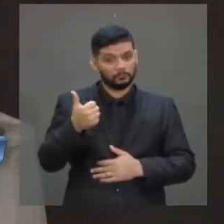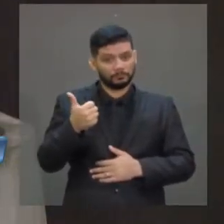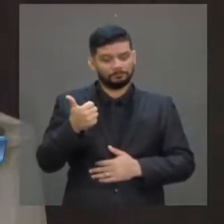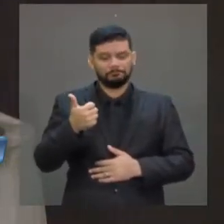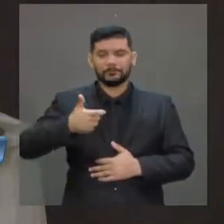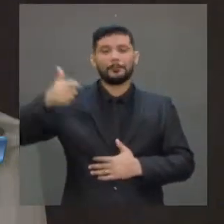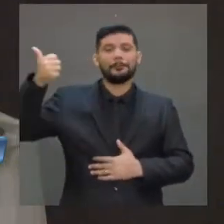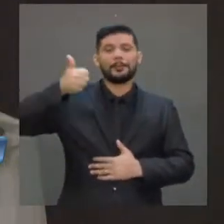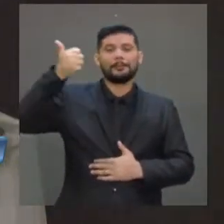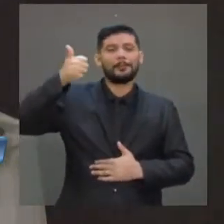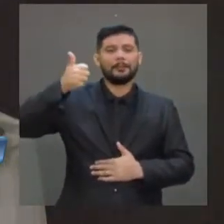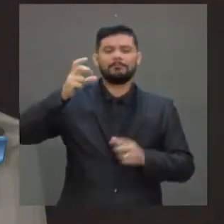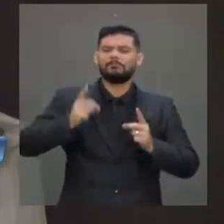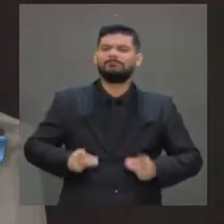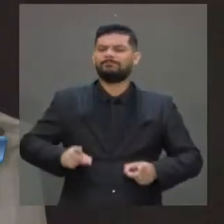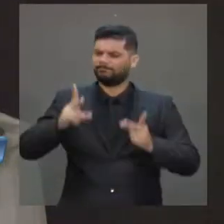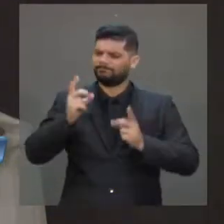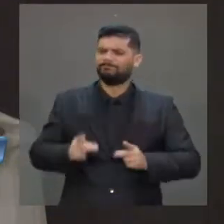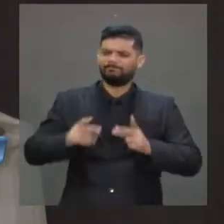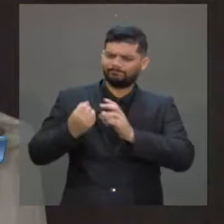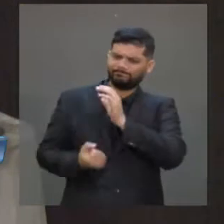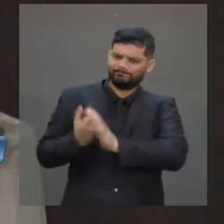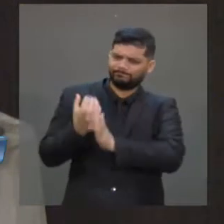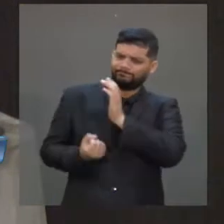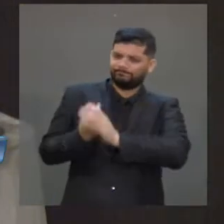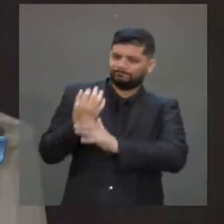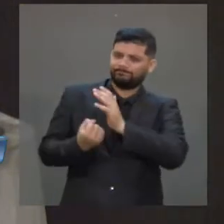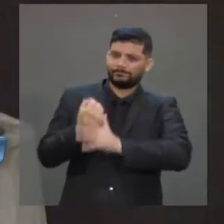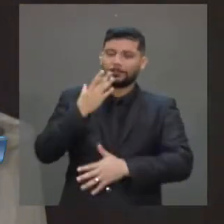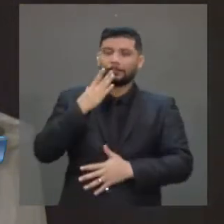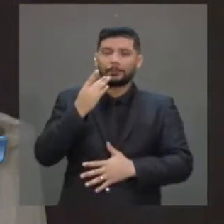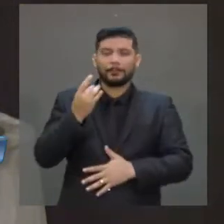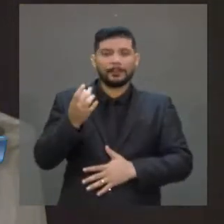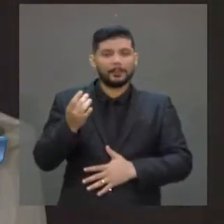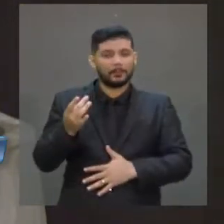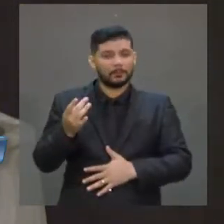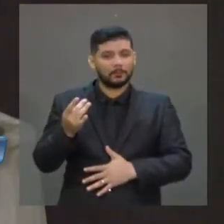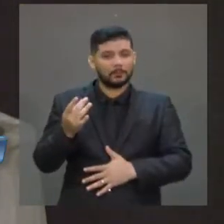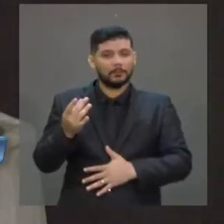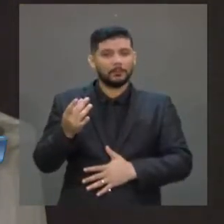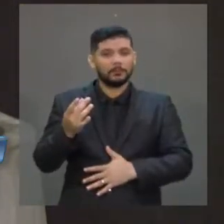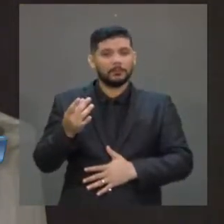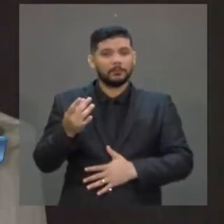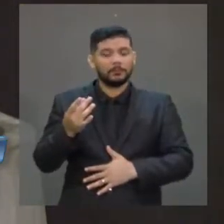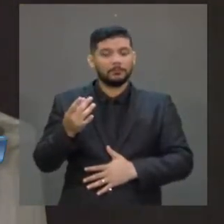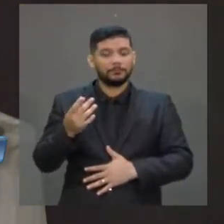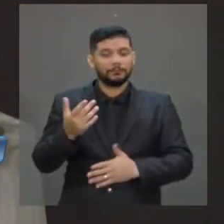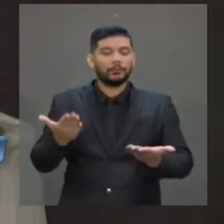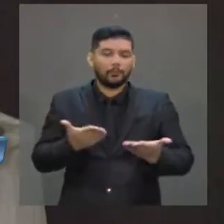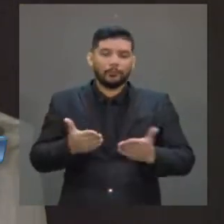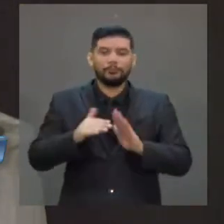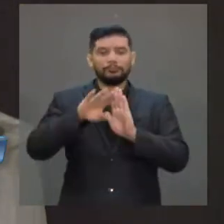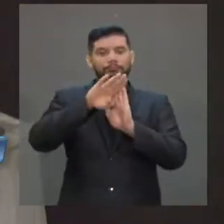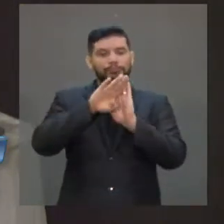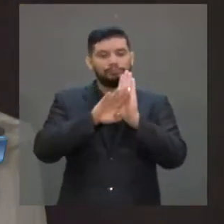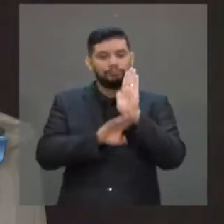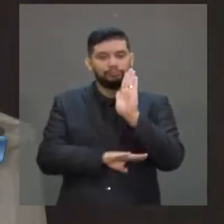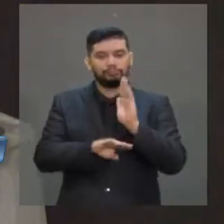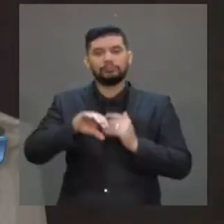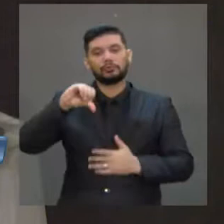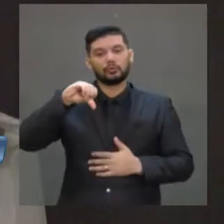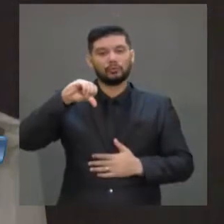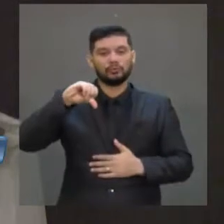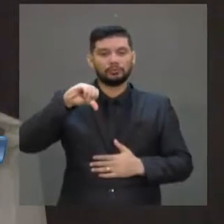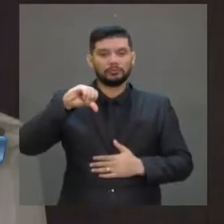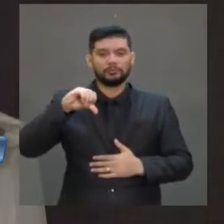Ceará foi o maior produtor de mel no Brasil naquele ano, em 2011. Em razão